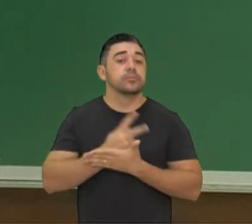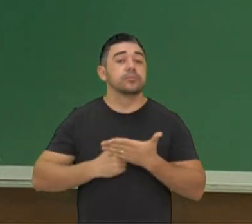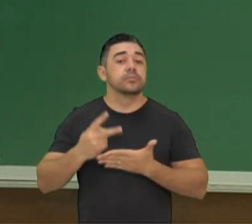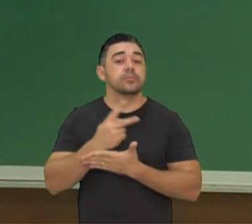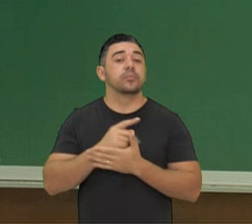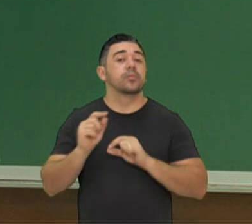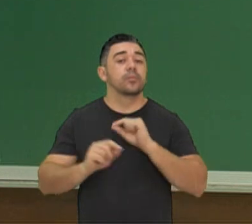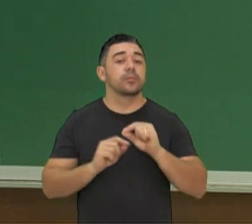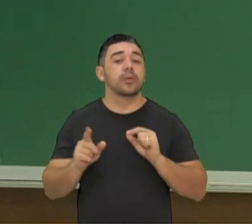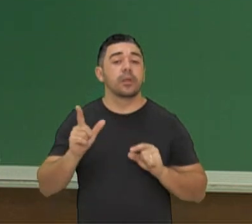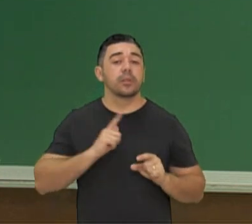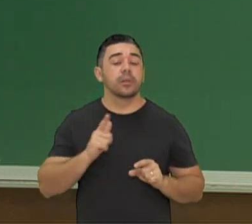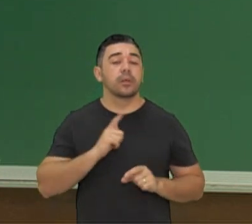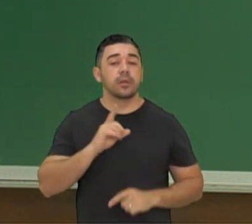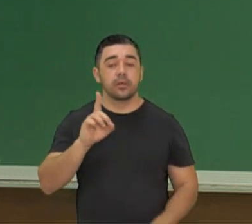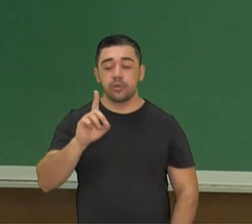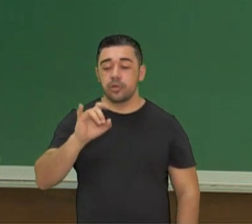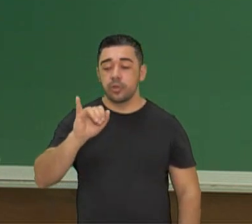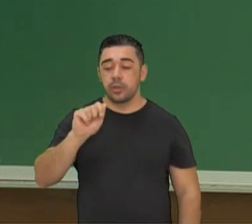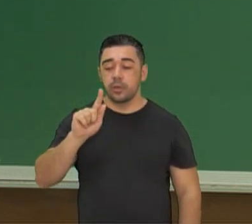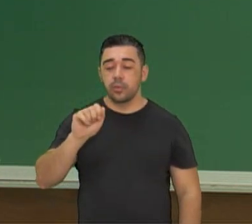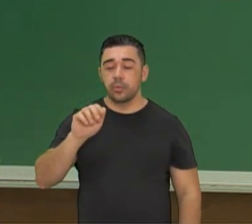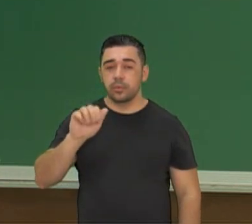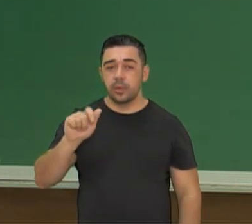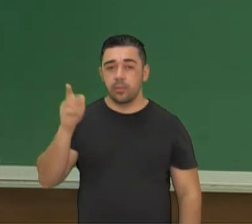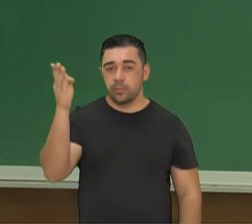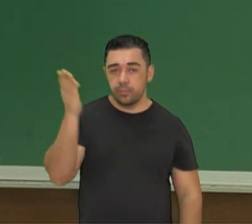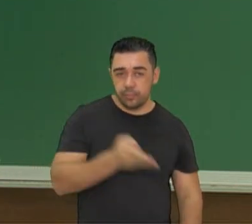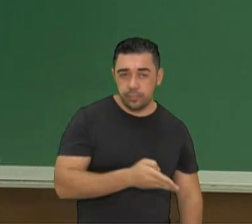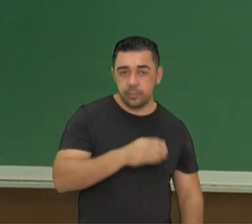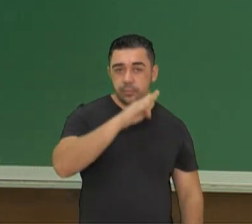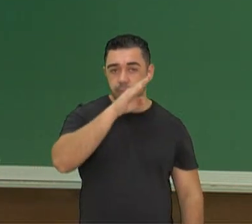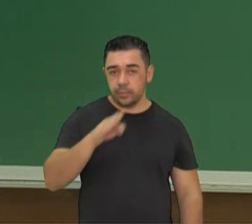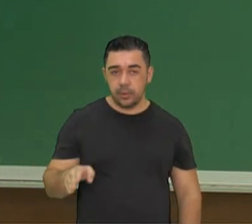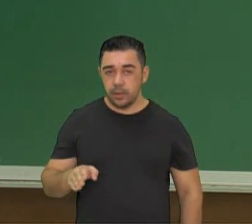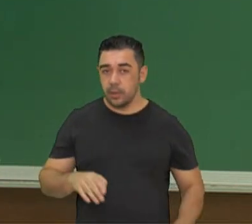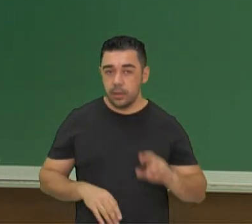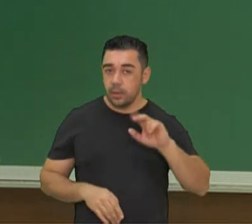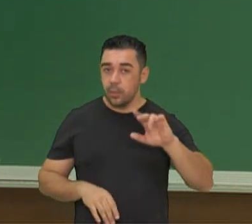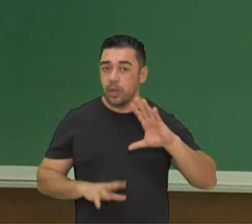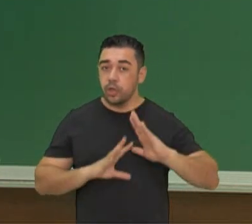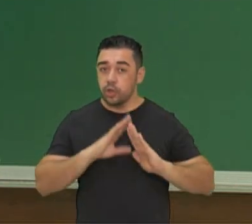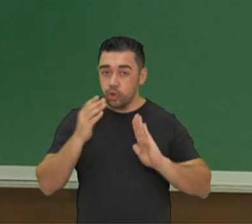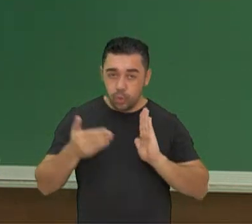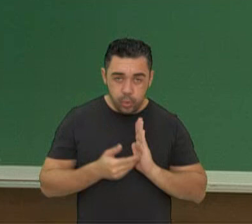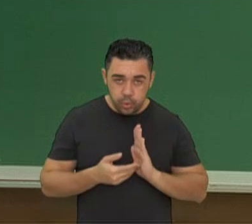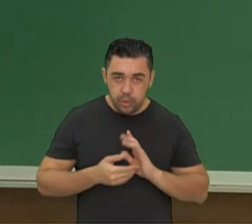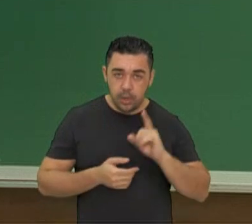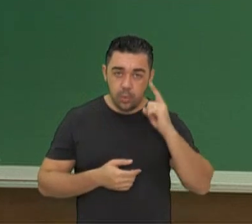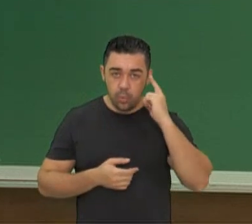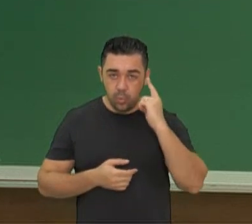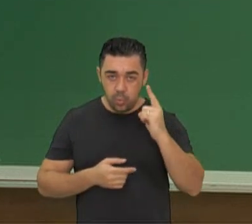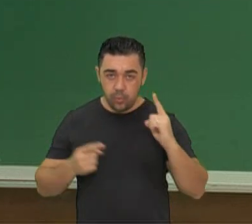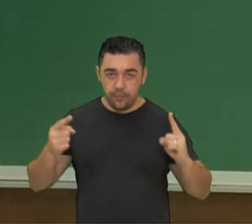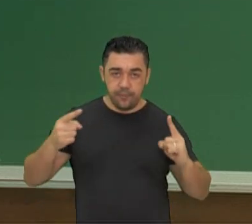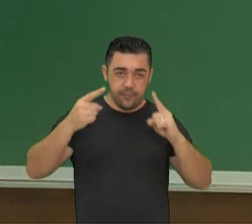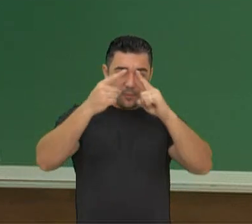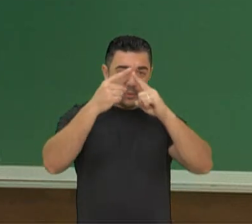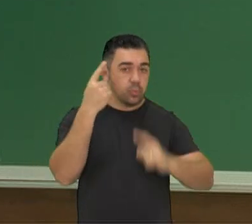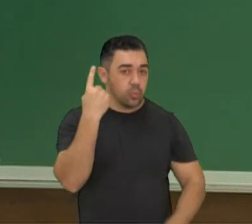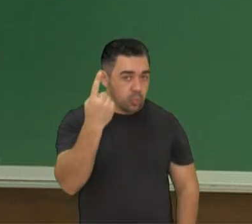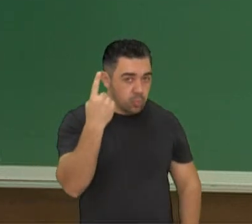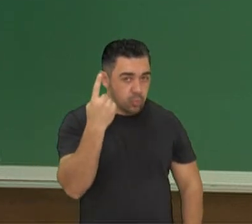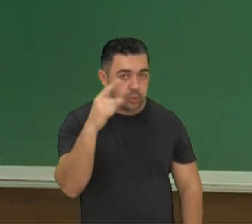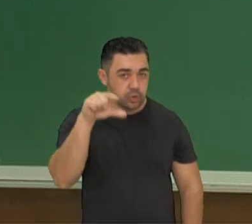desenhar todas as diagonais que partem de um vértice. Então, você não vai desenhar todas as diagonais do polígono. Você vai pegar um vértice, escolha um